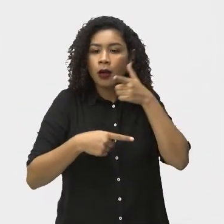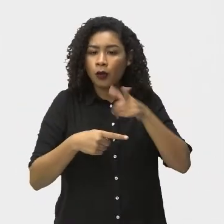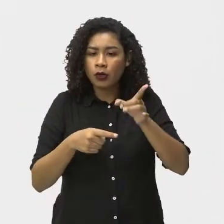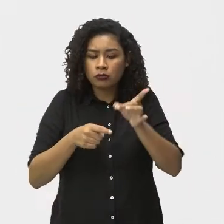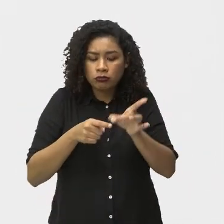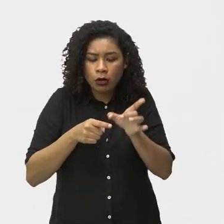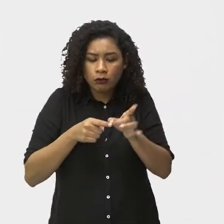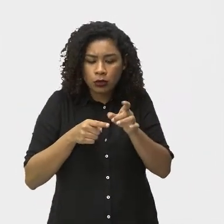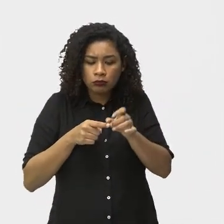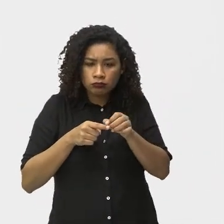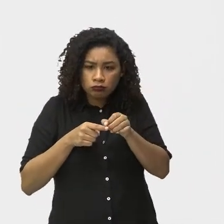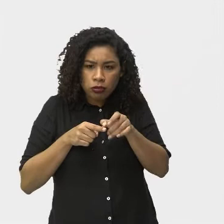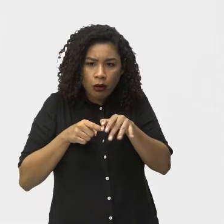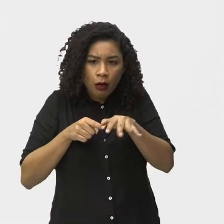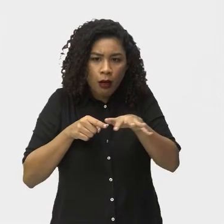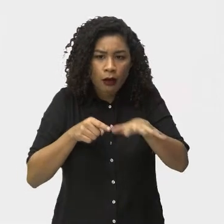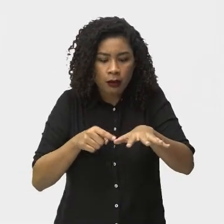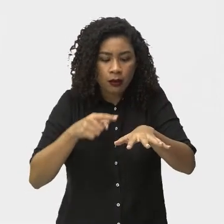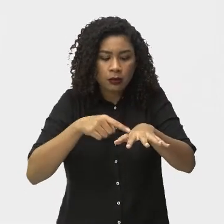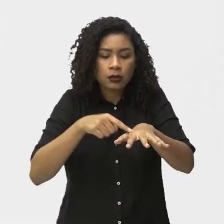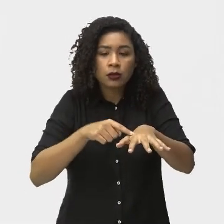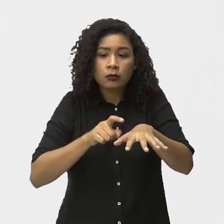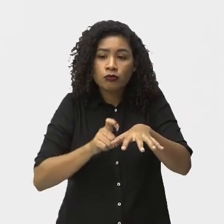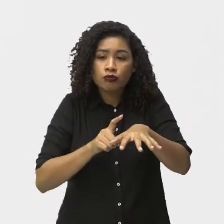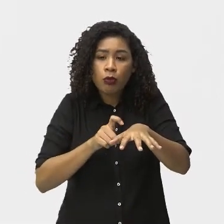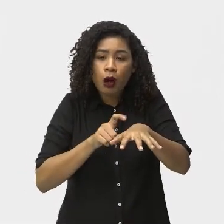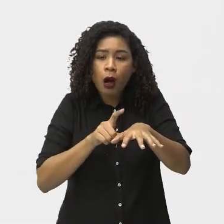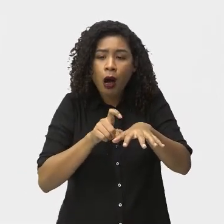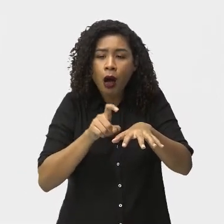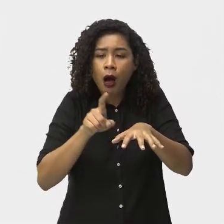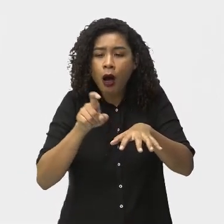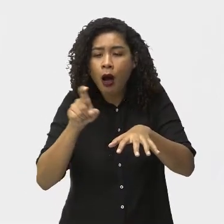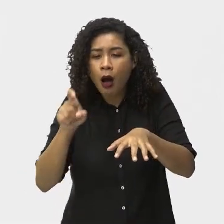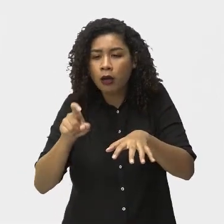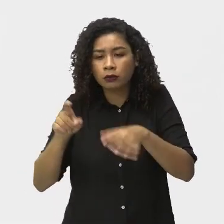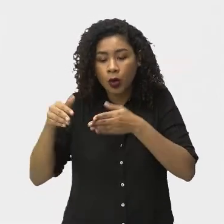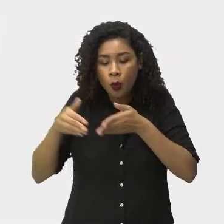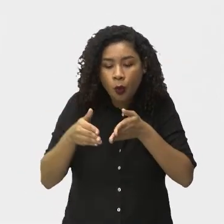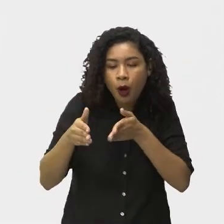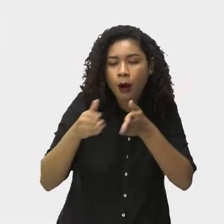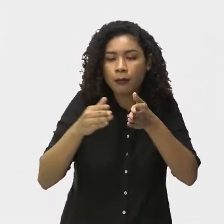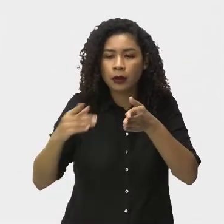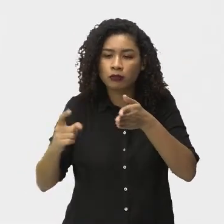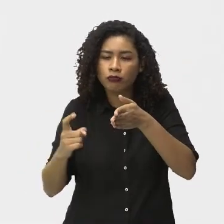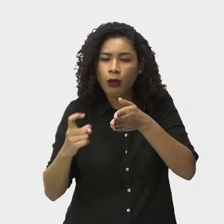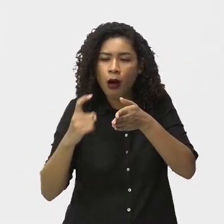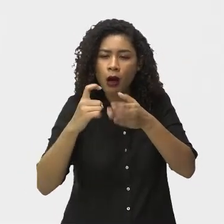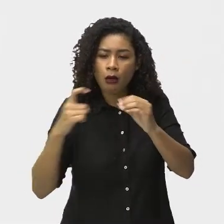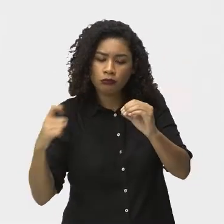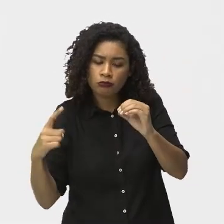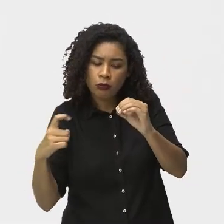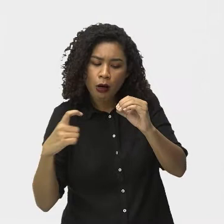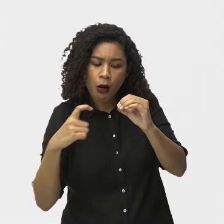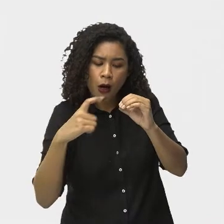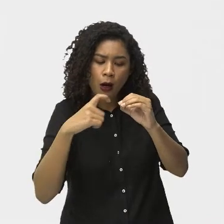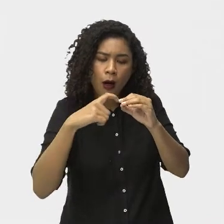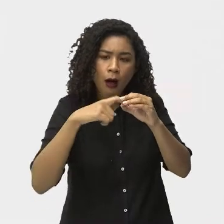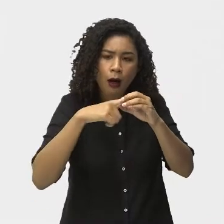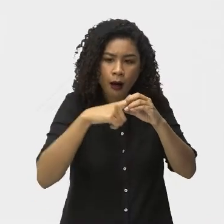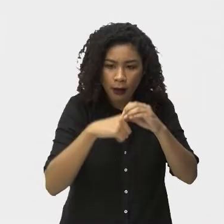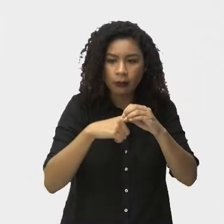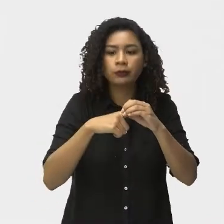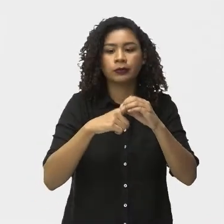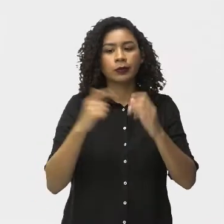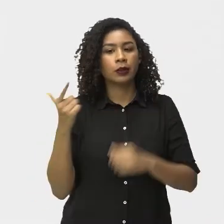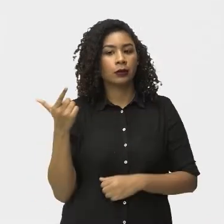aqui, até ele chegar lá e encontrar com o óvulo onde vai acontecer a fecundação, como a gente está observando ali, né? Que